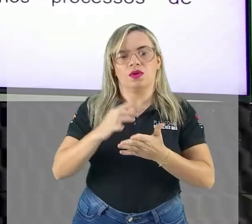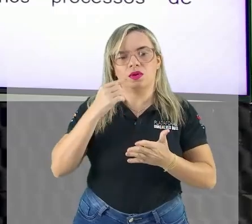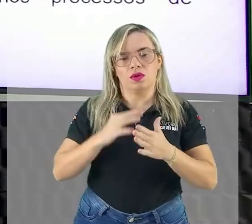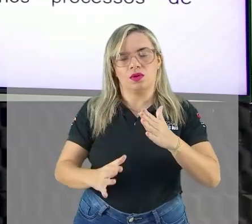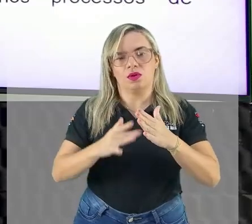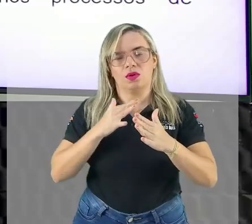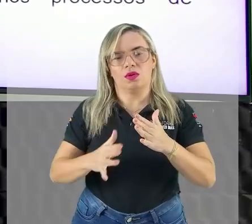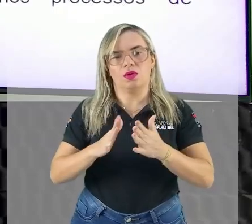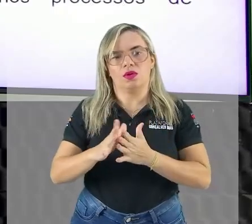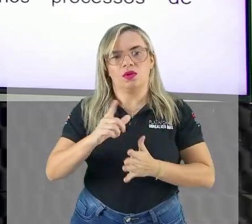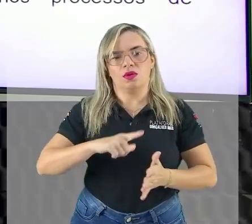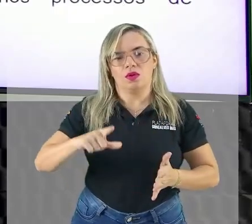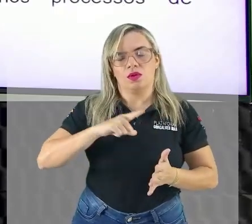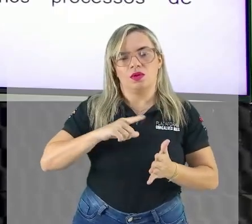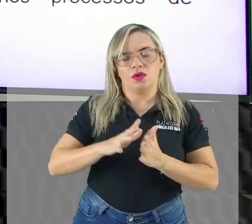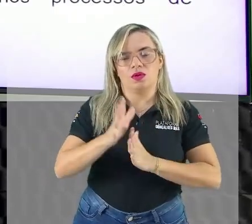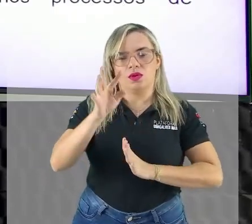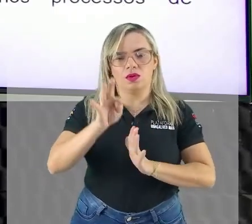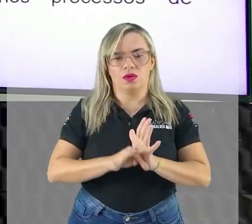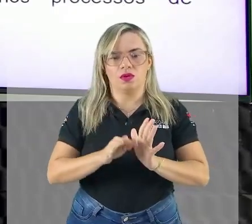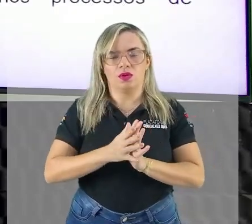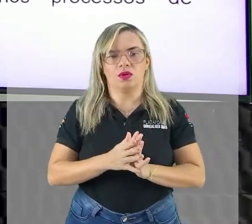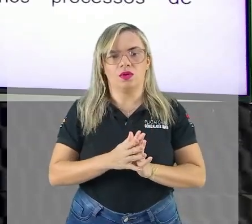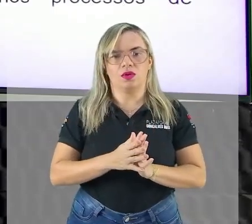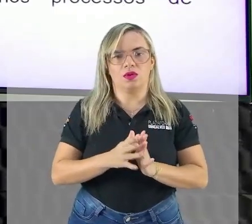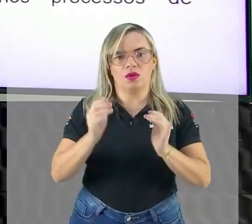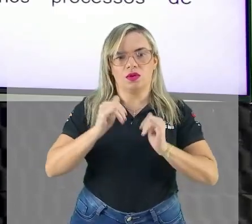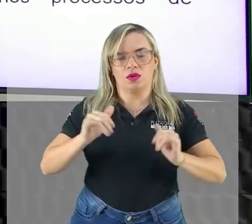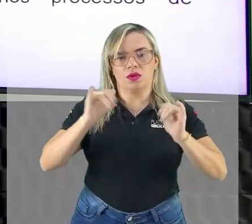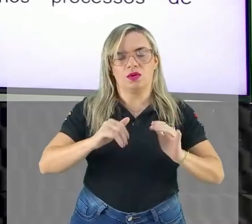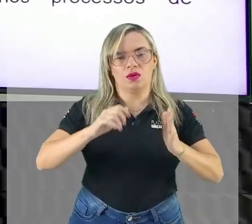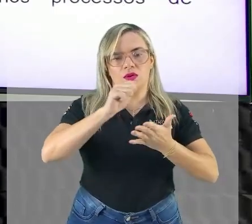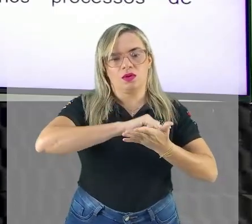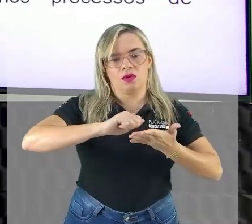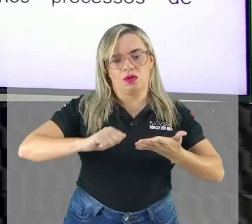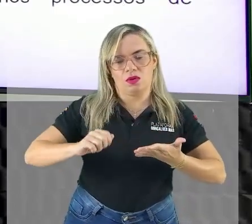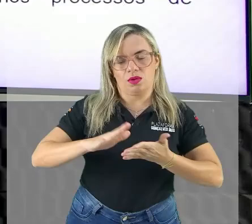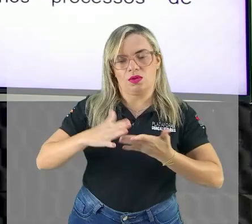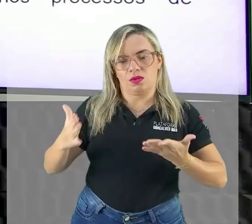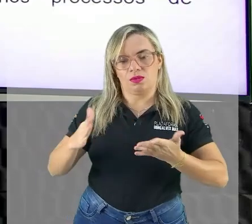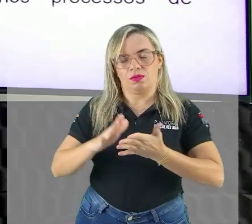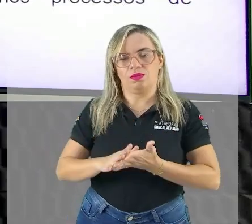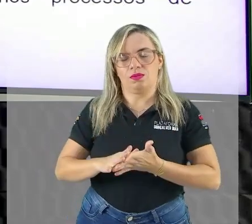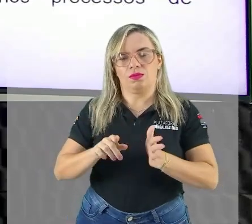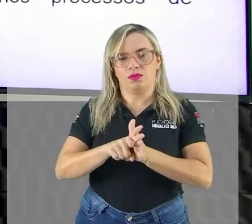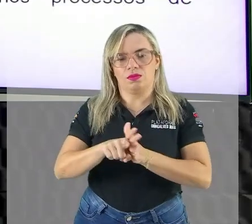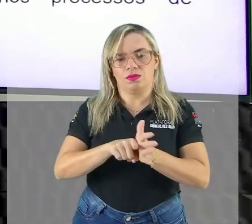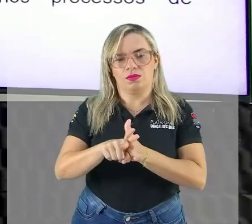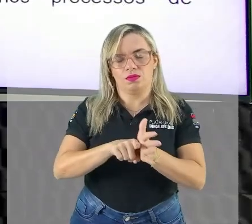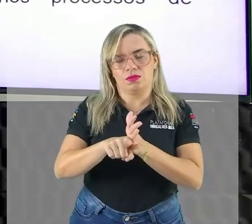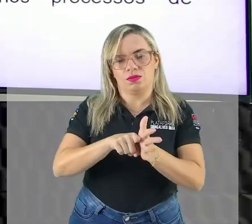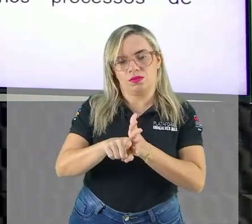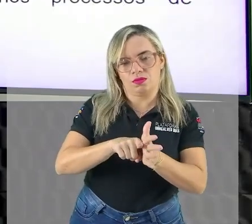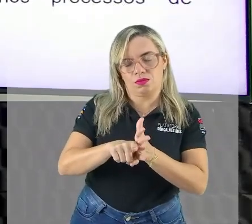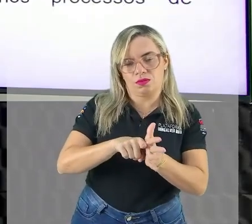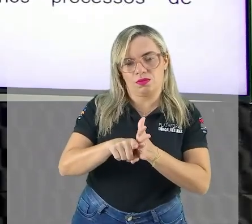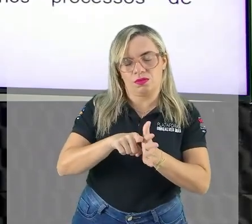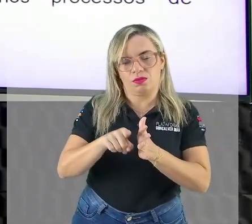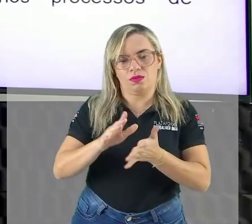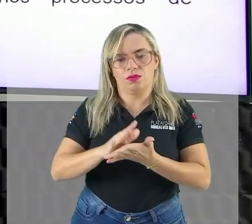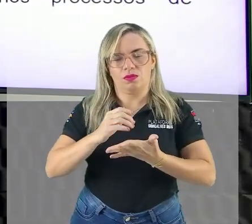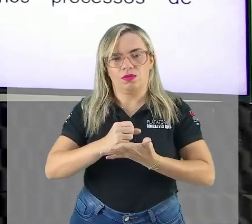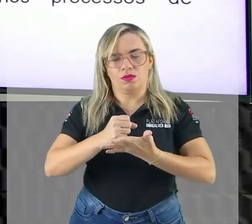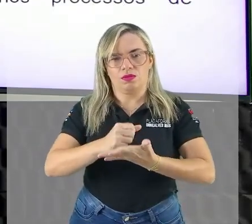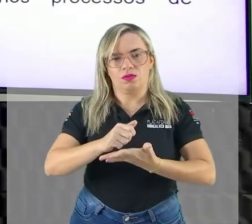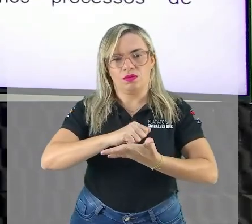da imigração, tem um texto, vai sendo discorridas informações acerca disso, né? A pesquisadora tem lá as contribuições dela, que ela vai